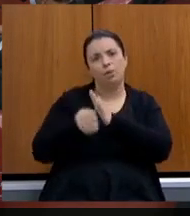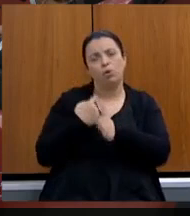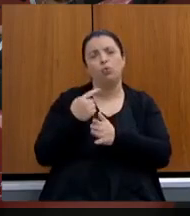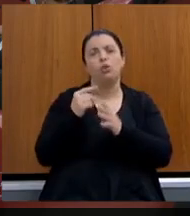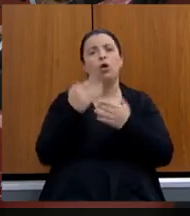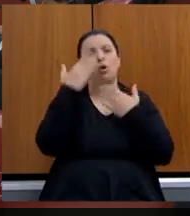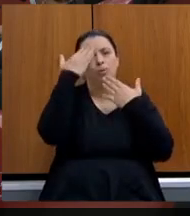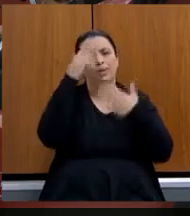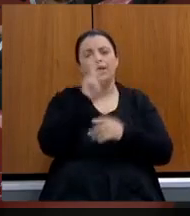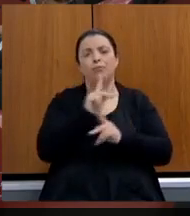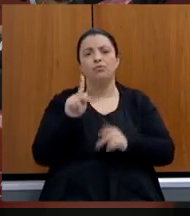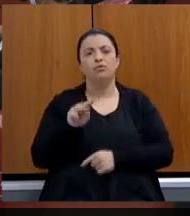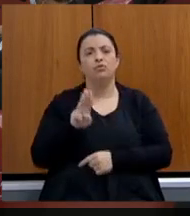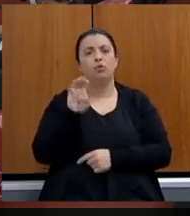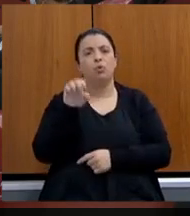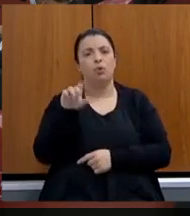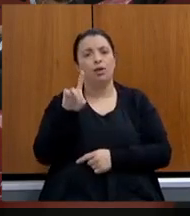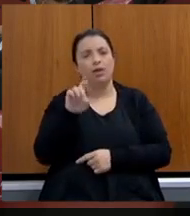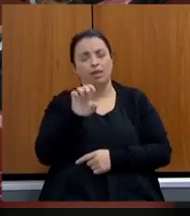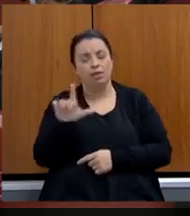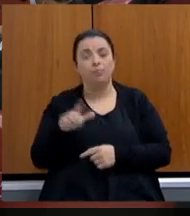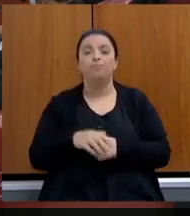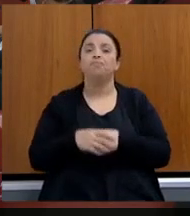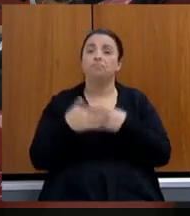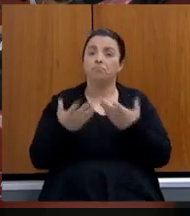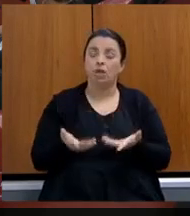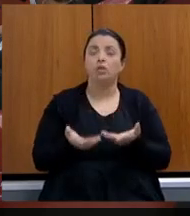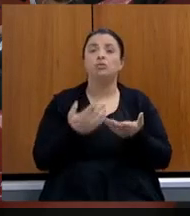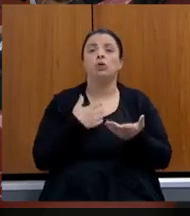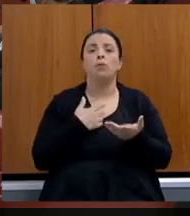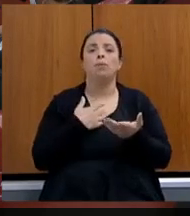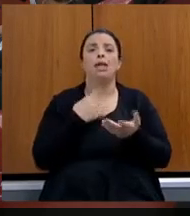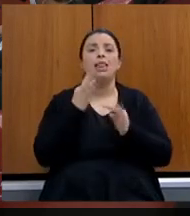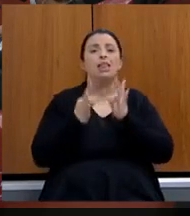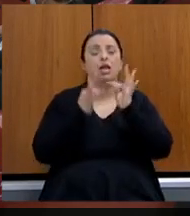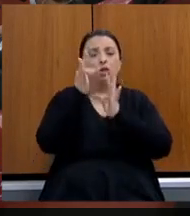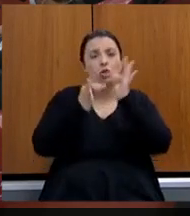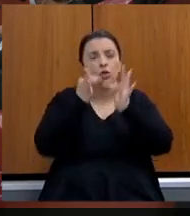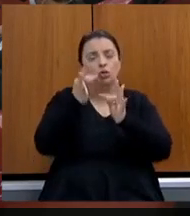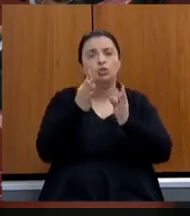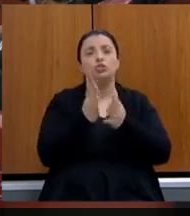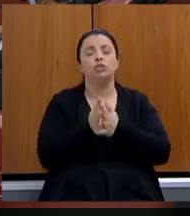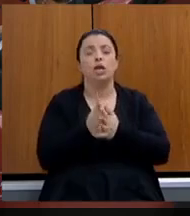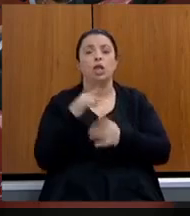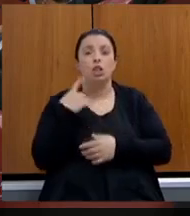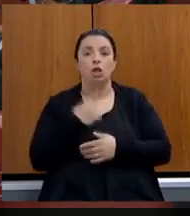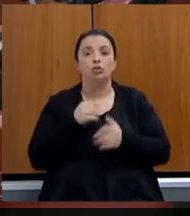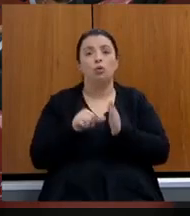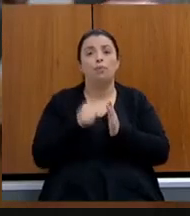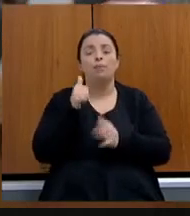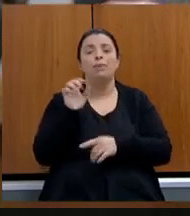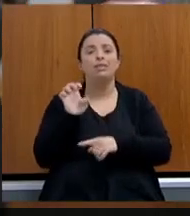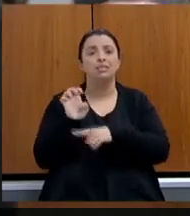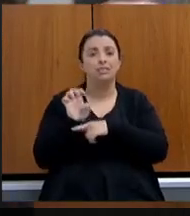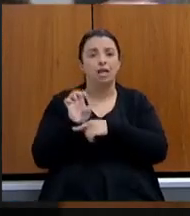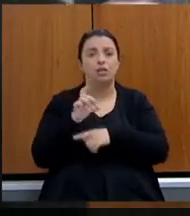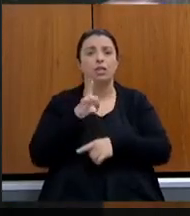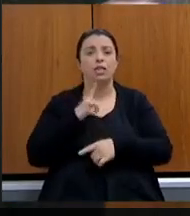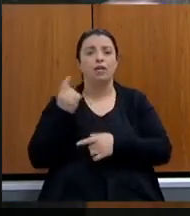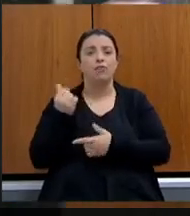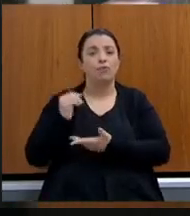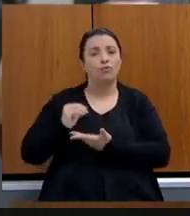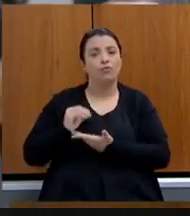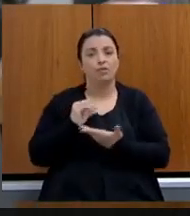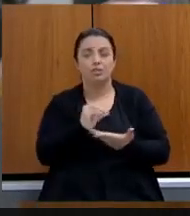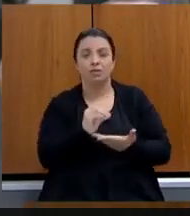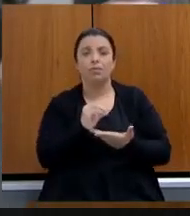Professor Wendel sobre recursos tecnológicos Doutor Paulo nós temos nós fomos um dos primeiros estados a dispor do financiamento